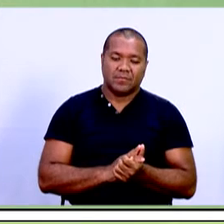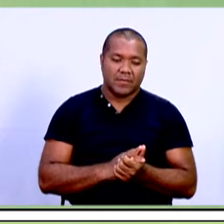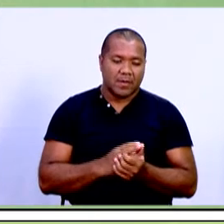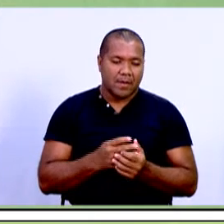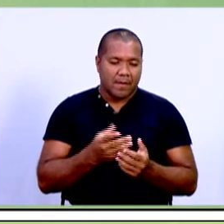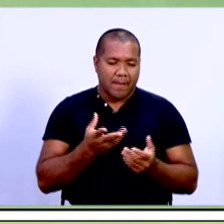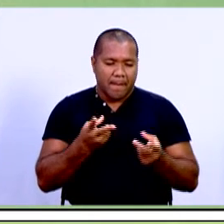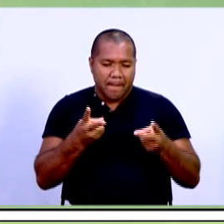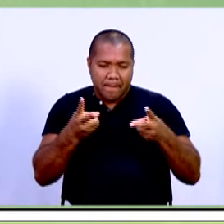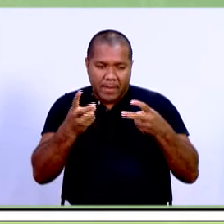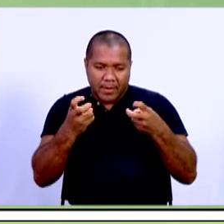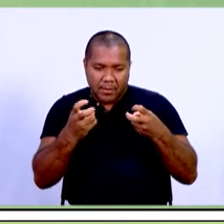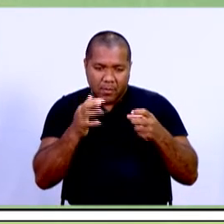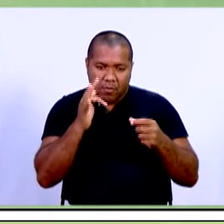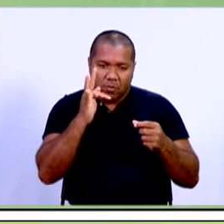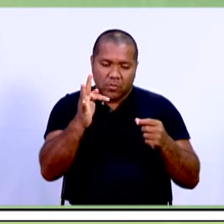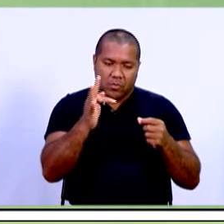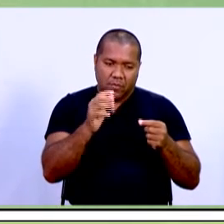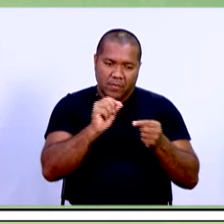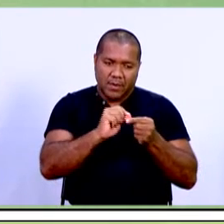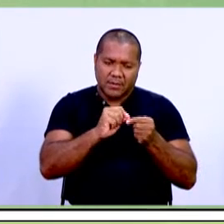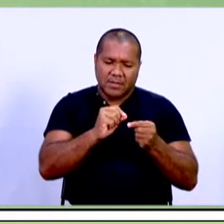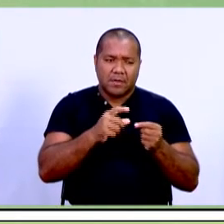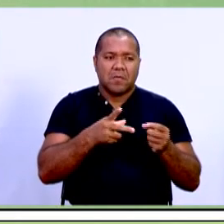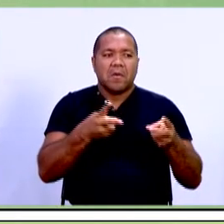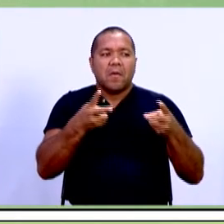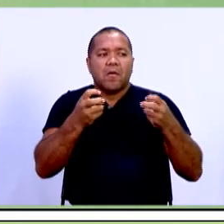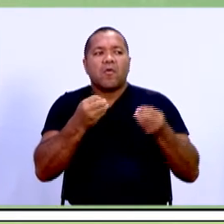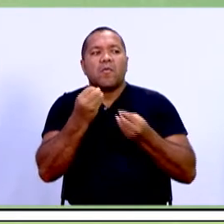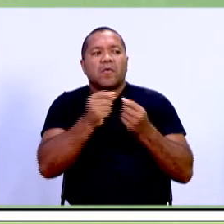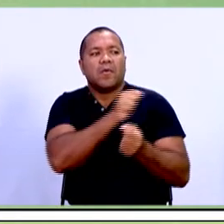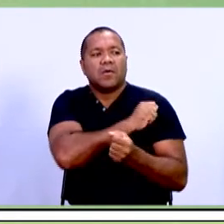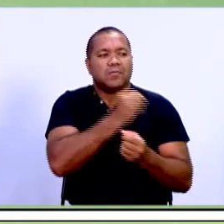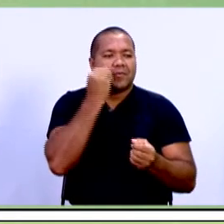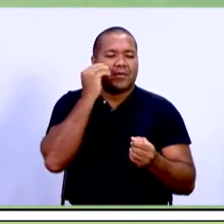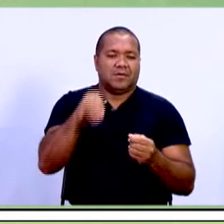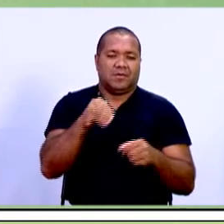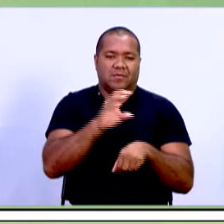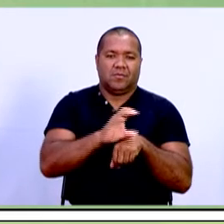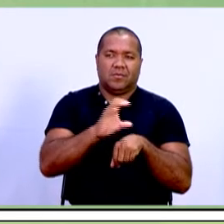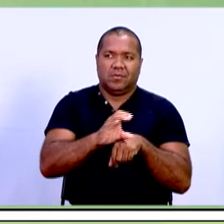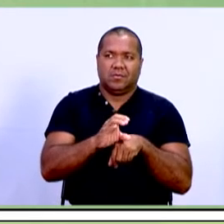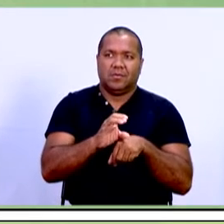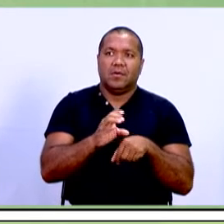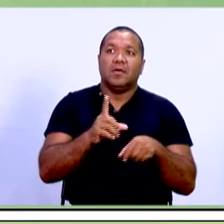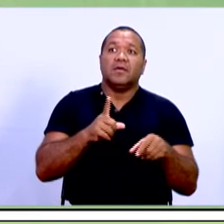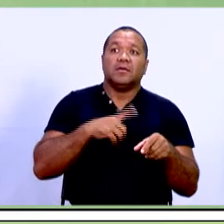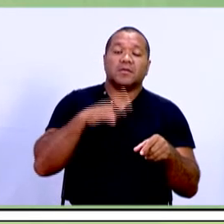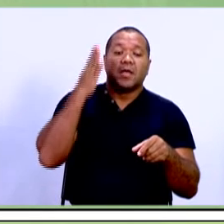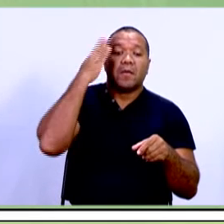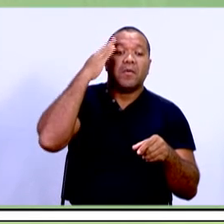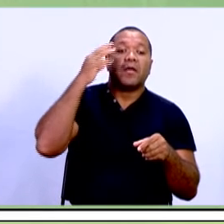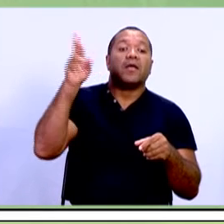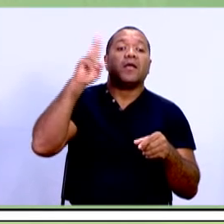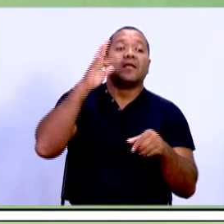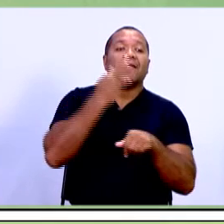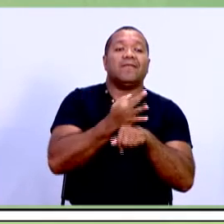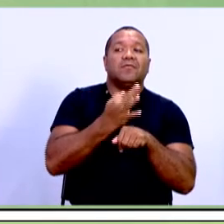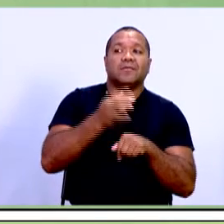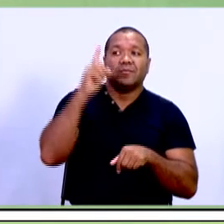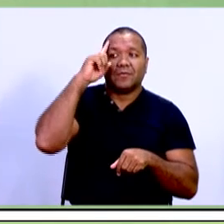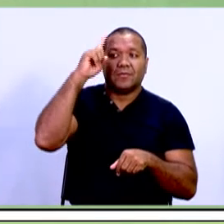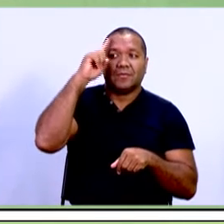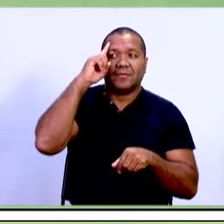que vão fazer com que alunos desistam de cursos. Também ter um controle das frequências, saber quem está faltando todo